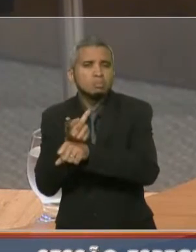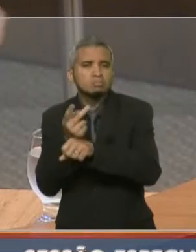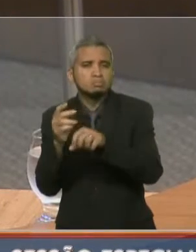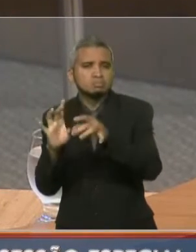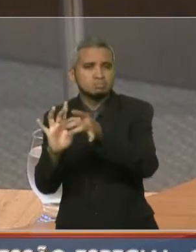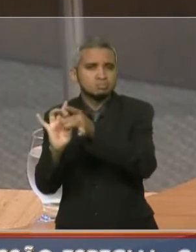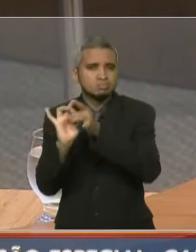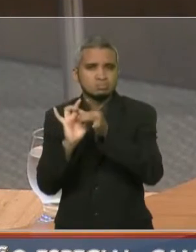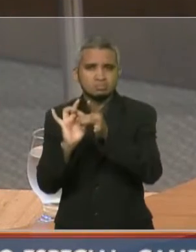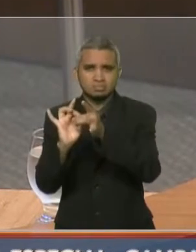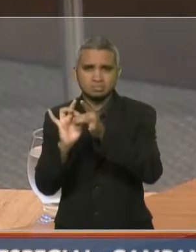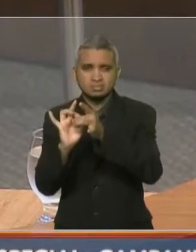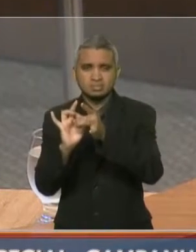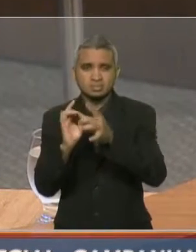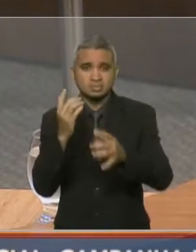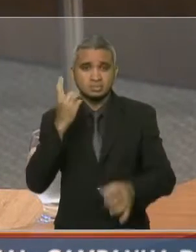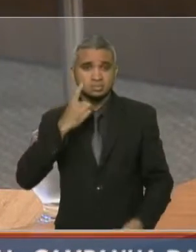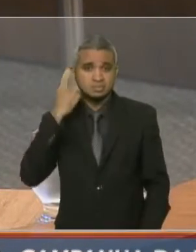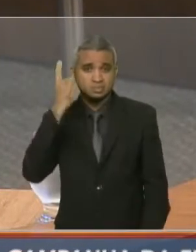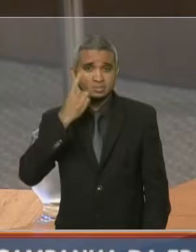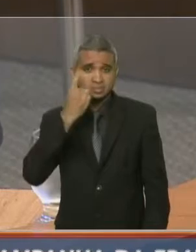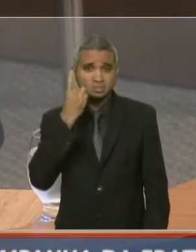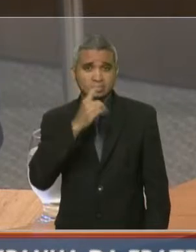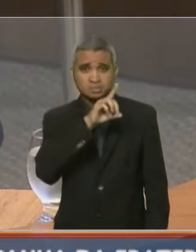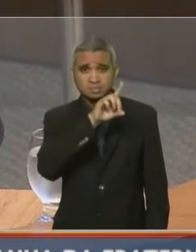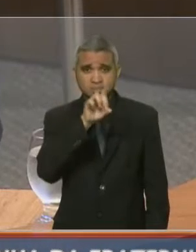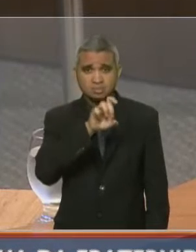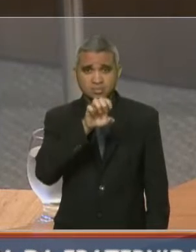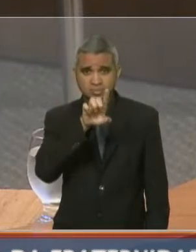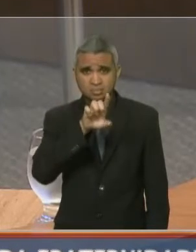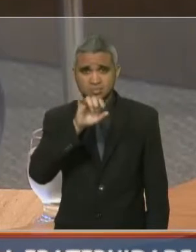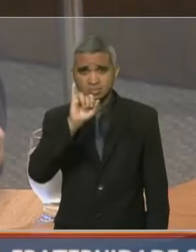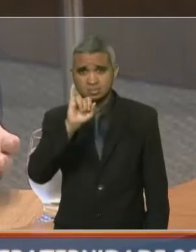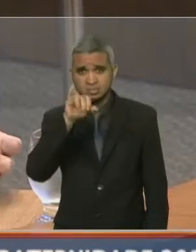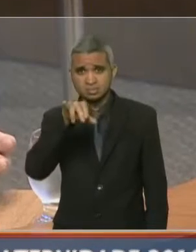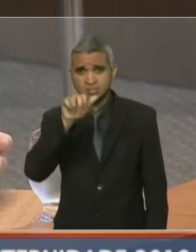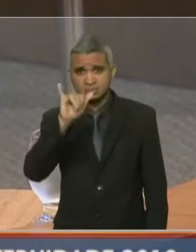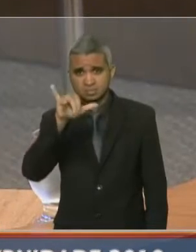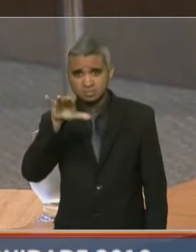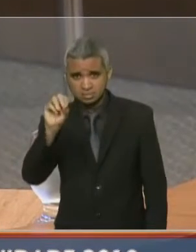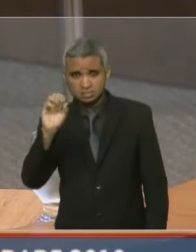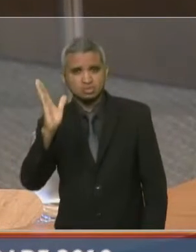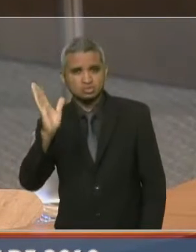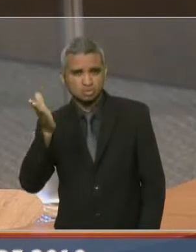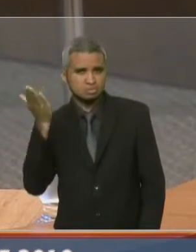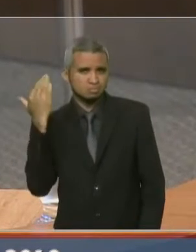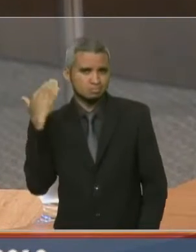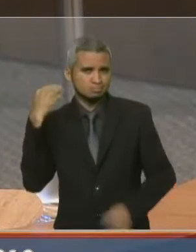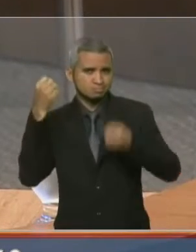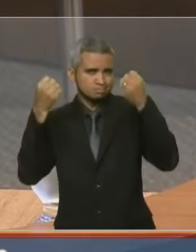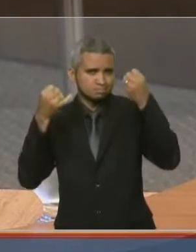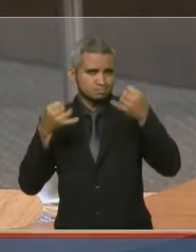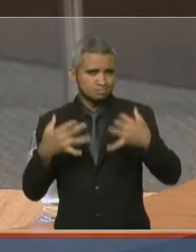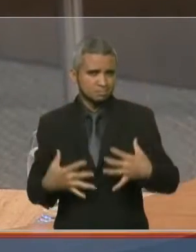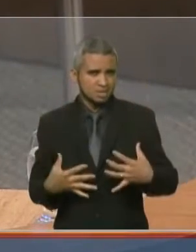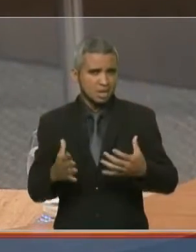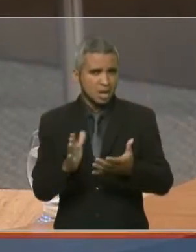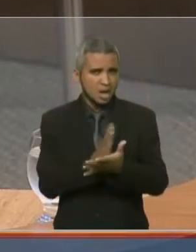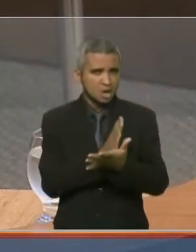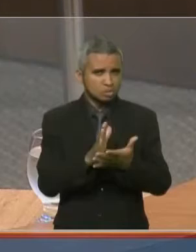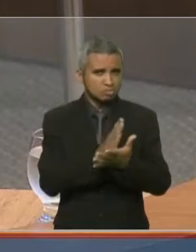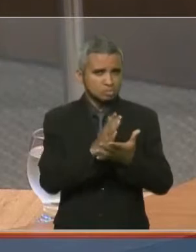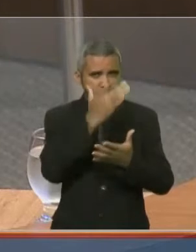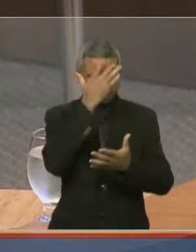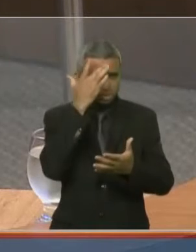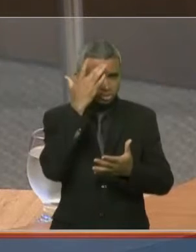pelo deputado Zé Inácio, comprometendo a todos, aqueles que têm cargos públicos e aqueles que não têm, todo